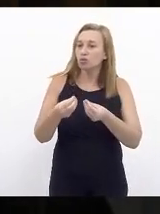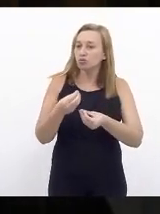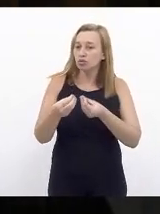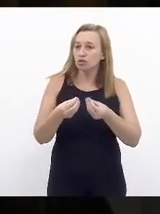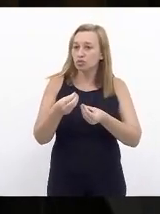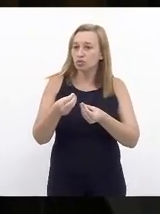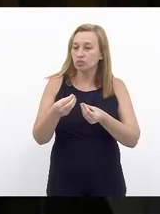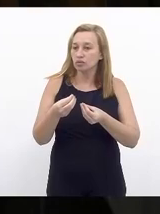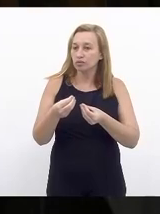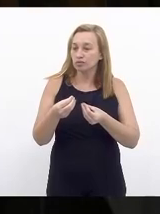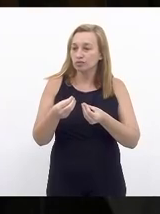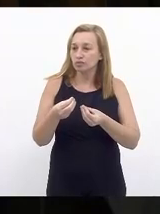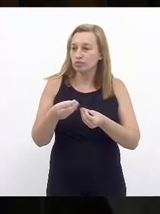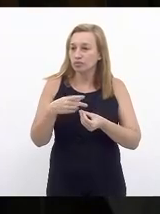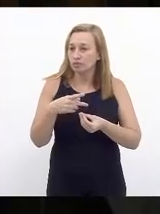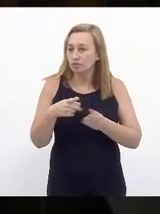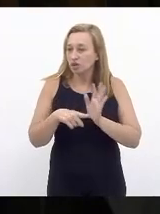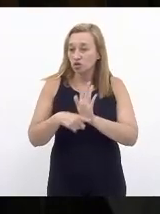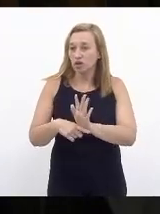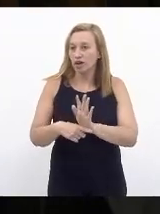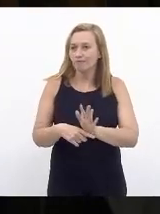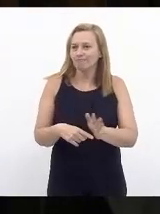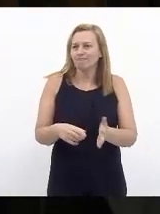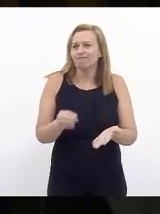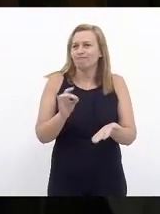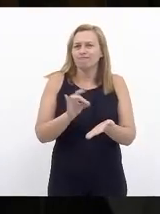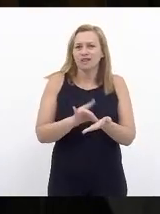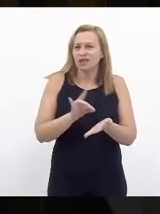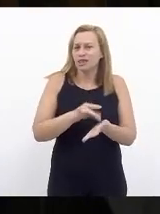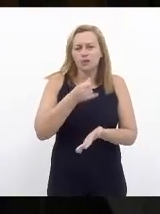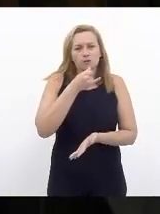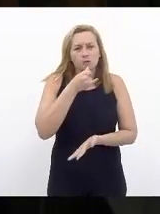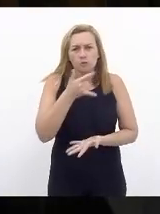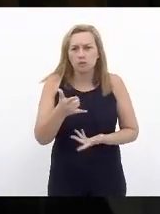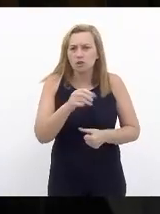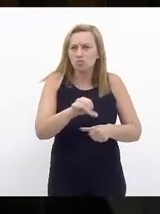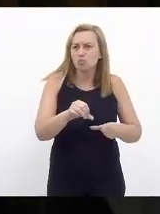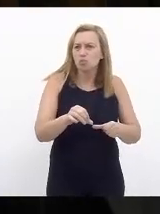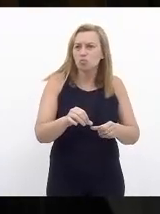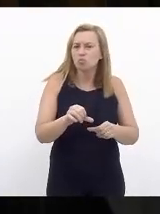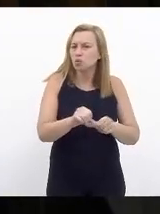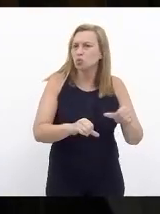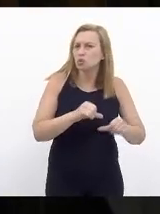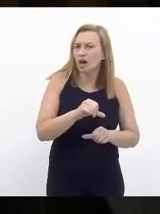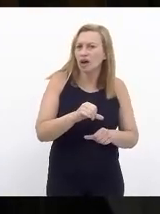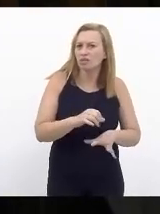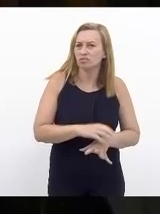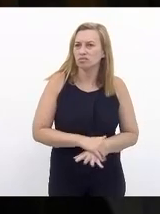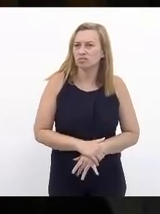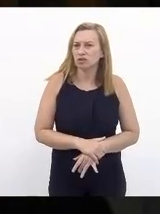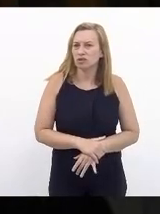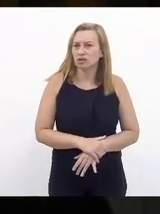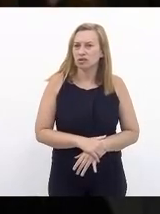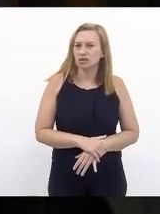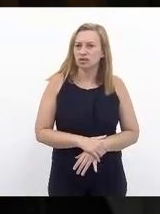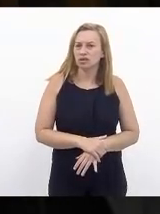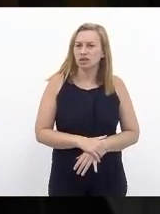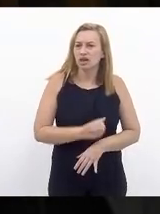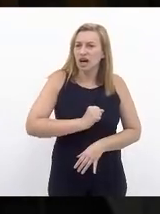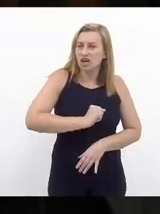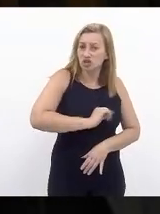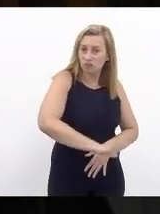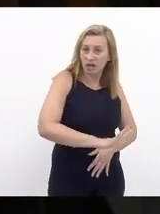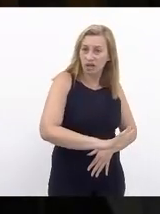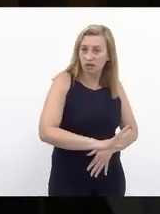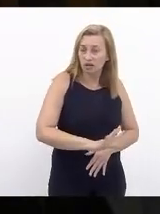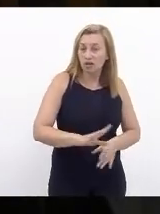Um verdadeiro caos. Um verdadeiro caos. Mudaram as merdas, mas as